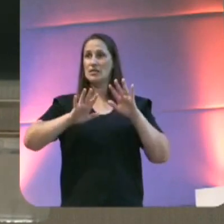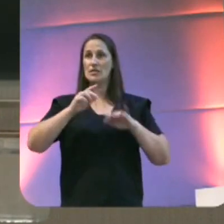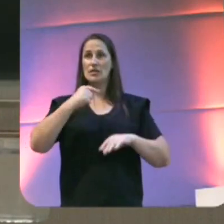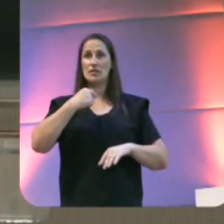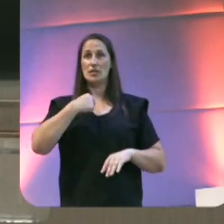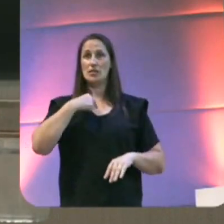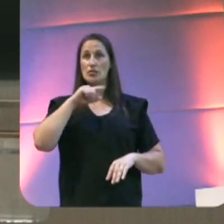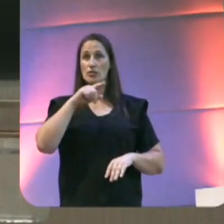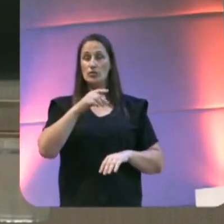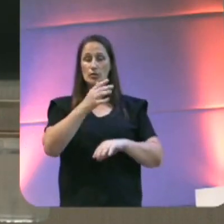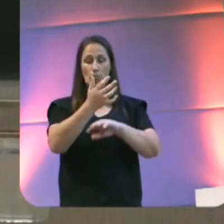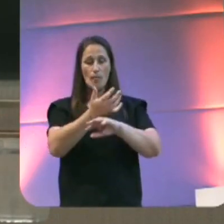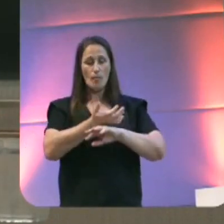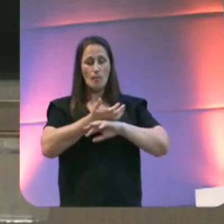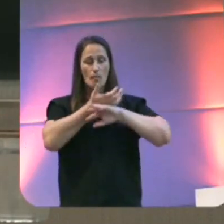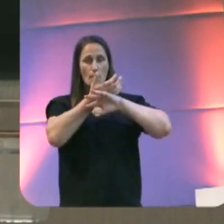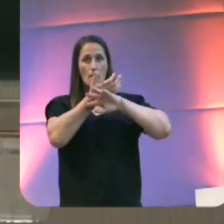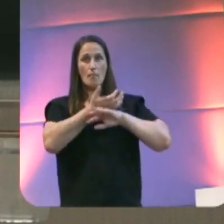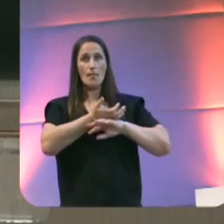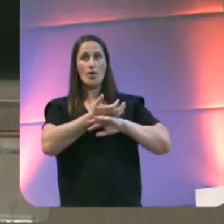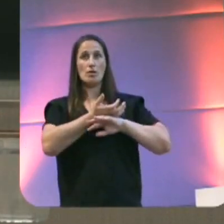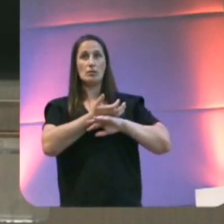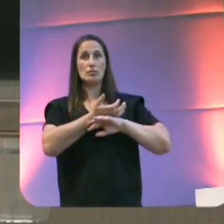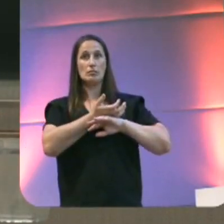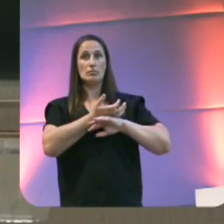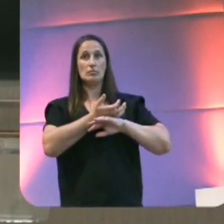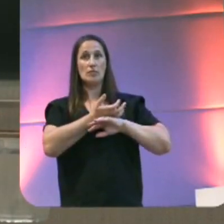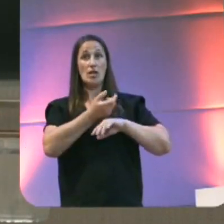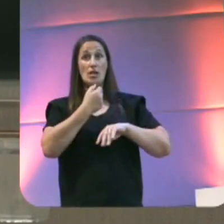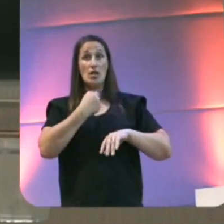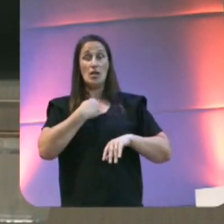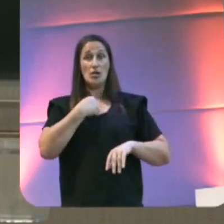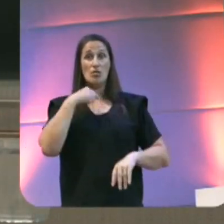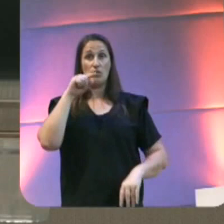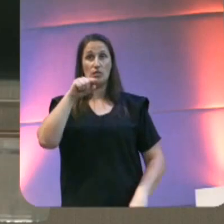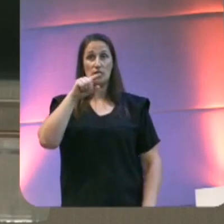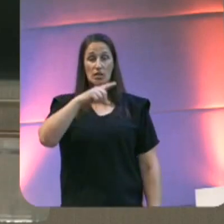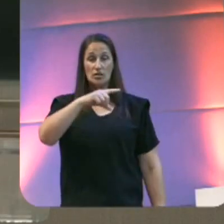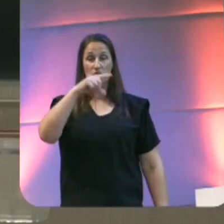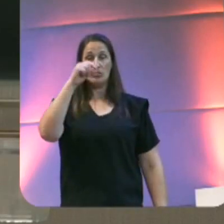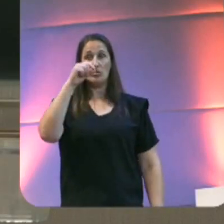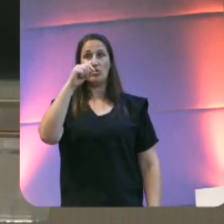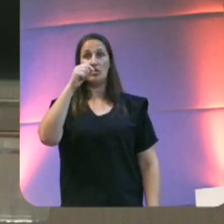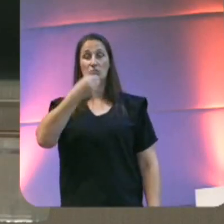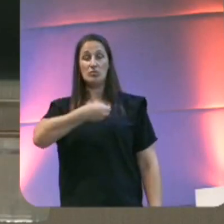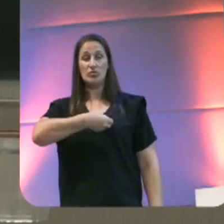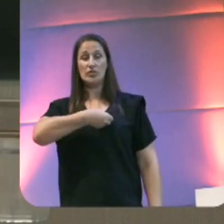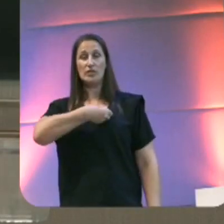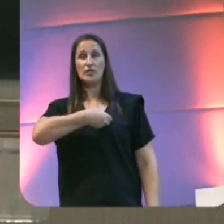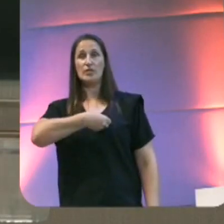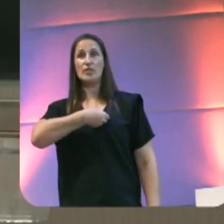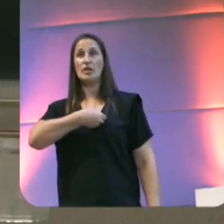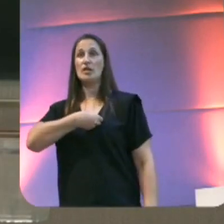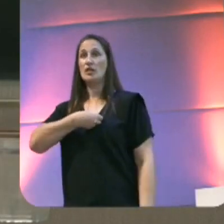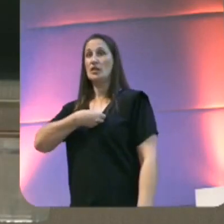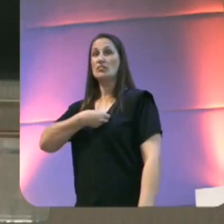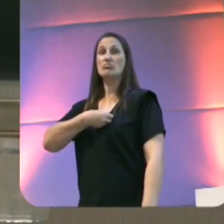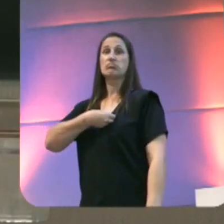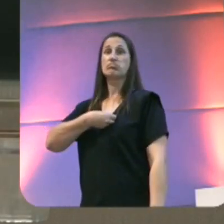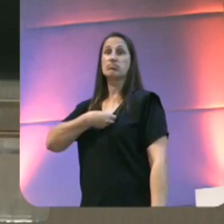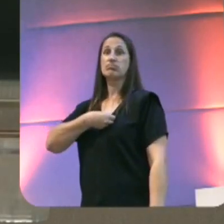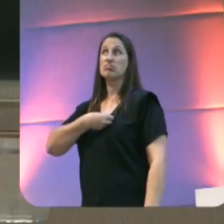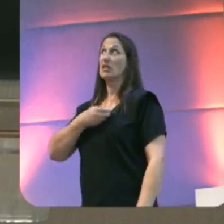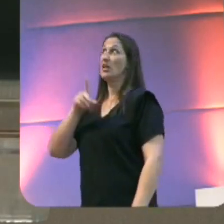vazio porque a gente decide viver de um modo que entristece o Espírito Santo.